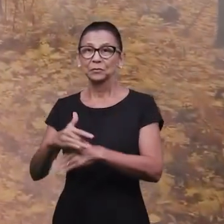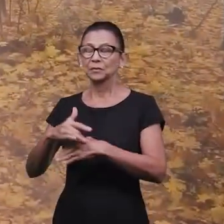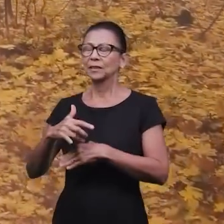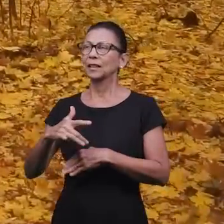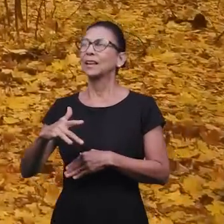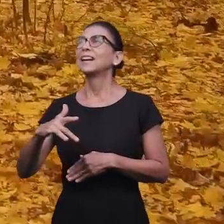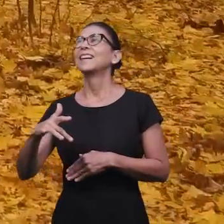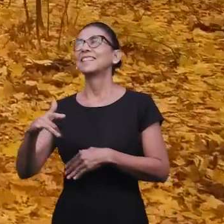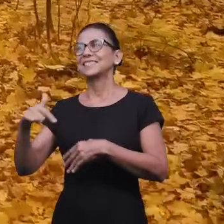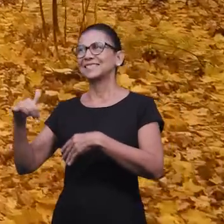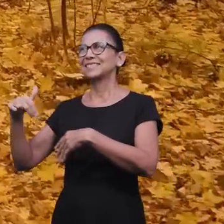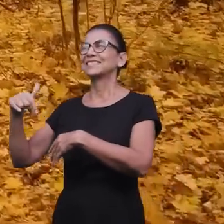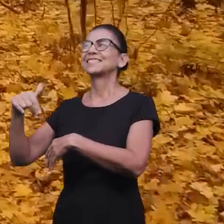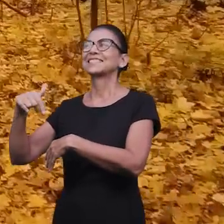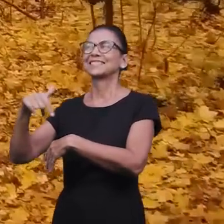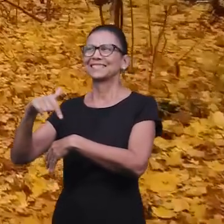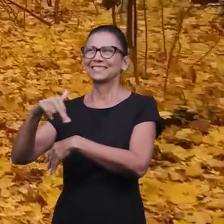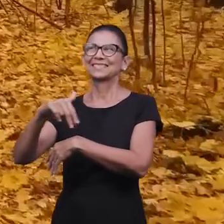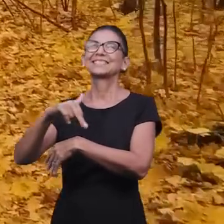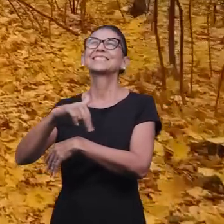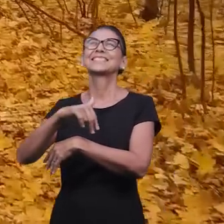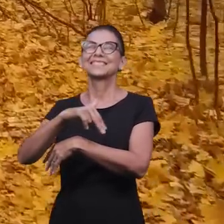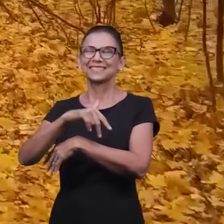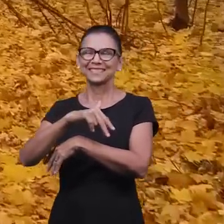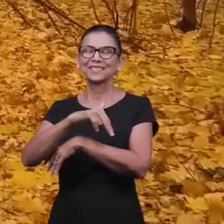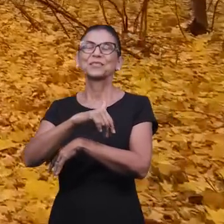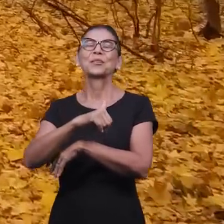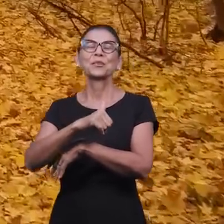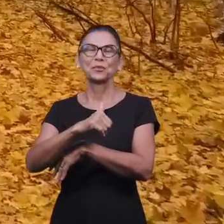adorarei. Nas ruas de ouro sei que